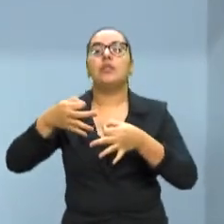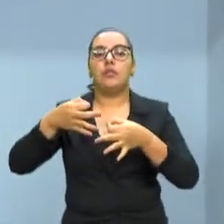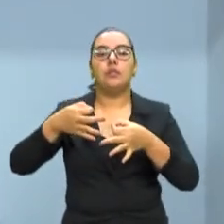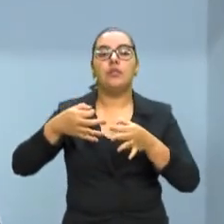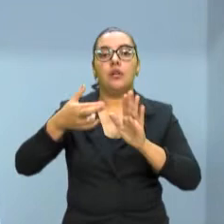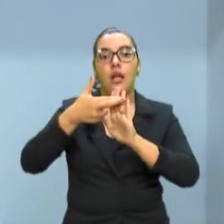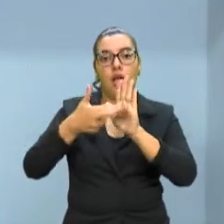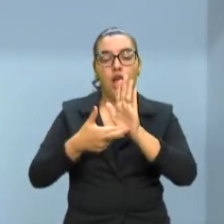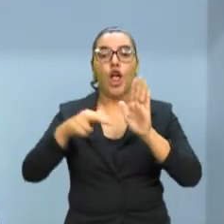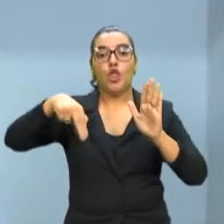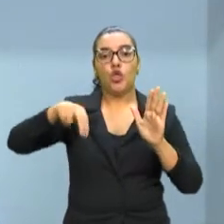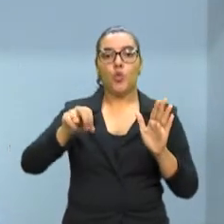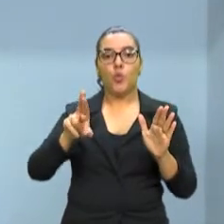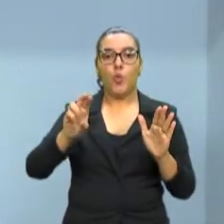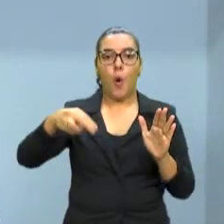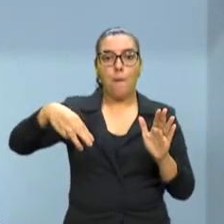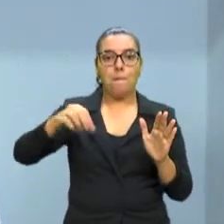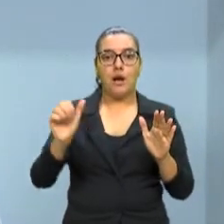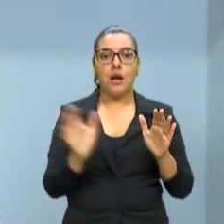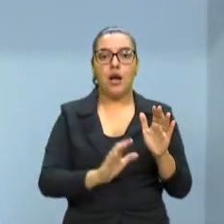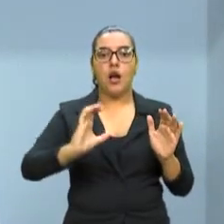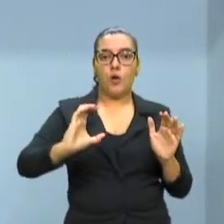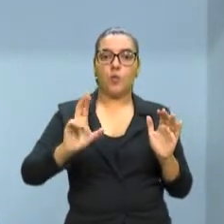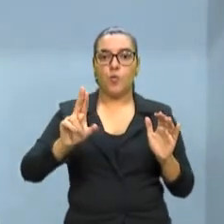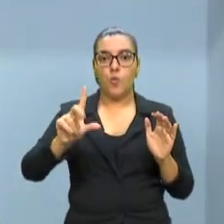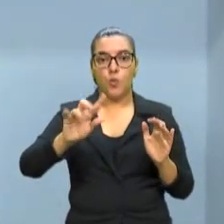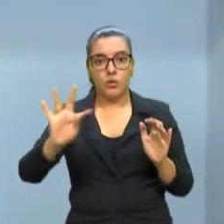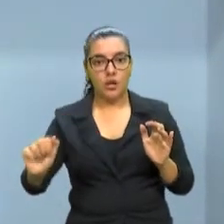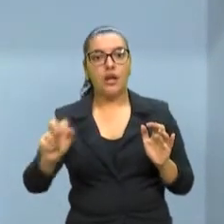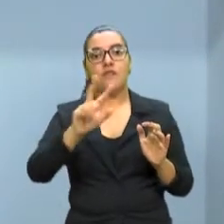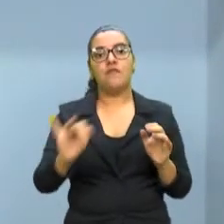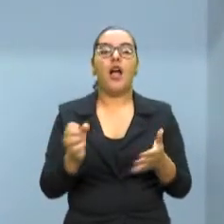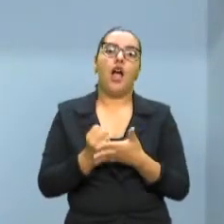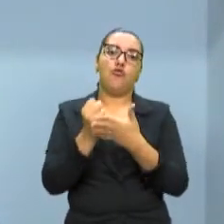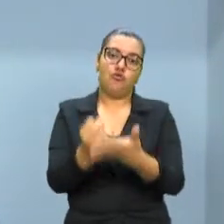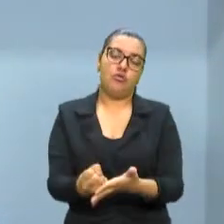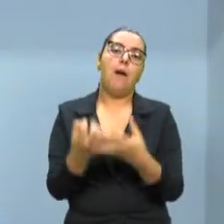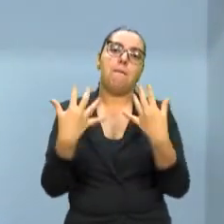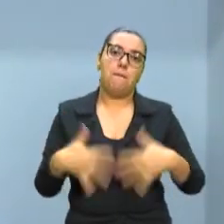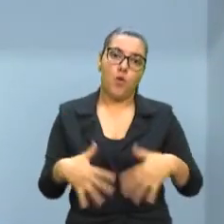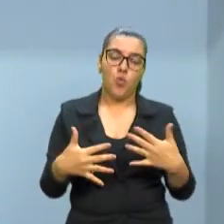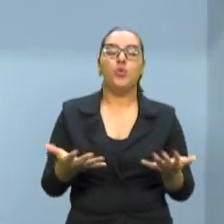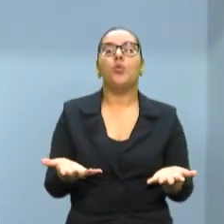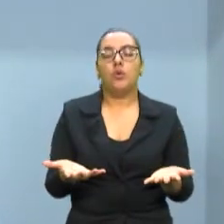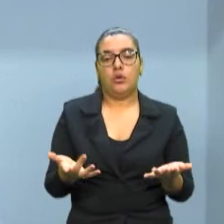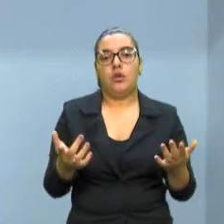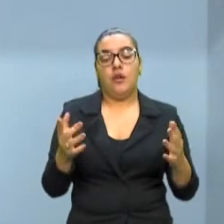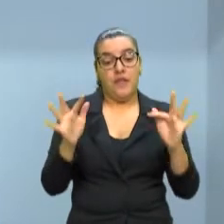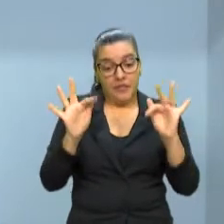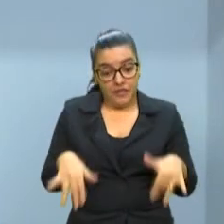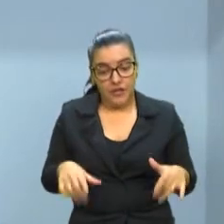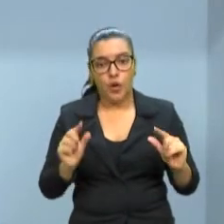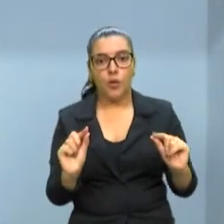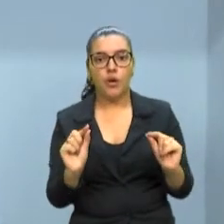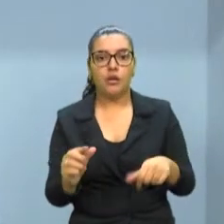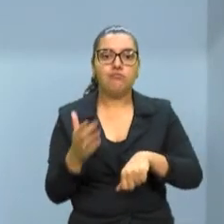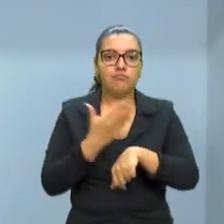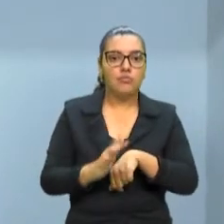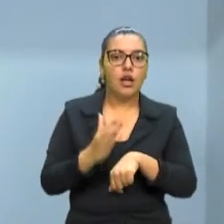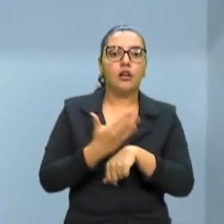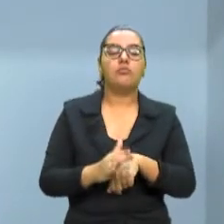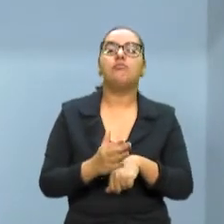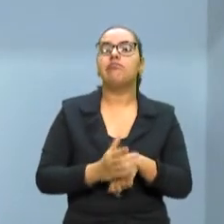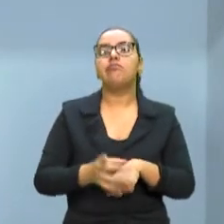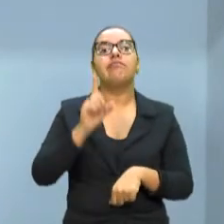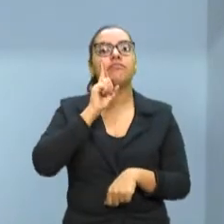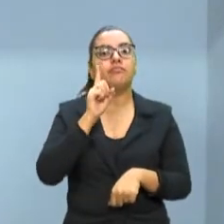culta. Acredite, isso irá lhe ajudar bastante. Por fim, pratique regularmente. Como tudo